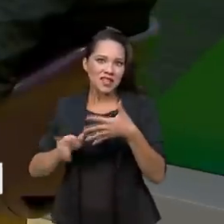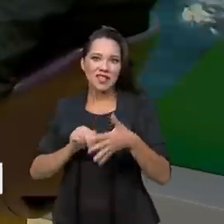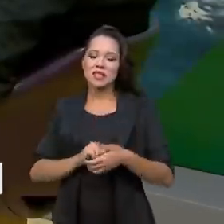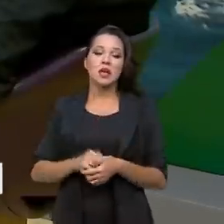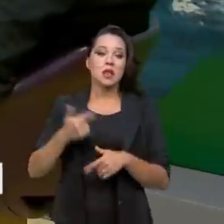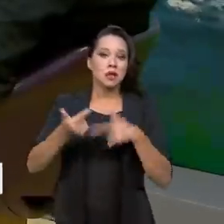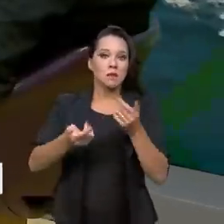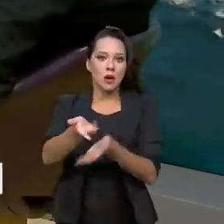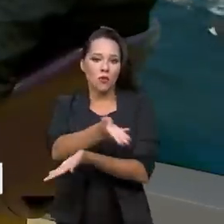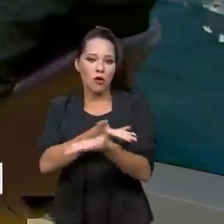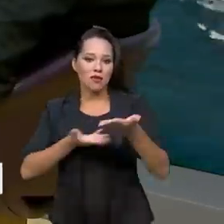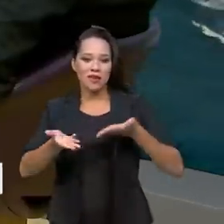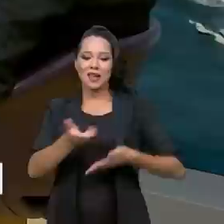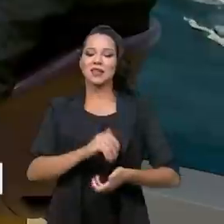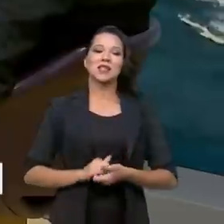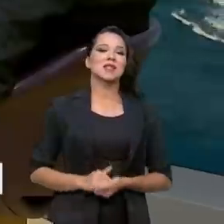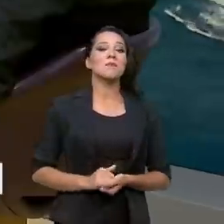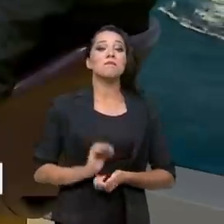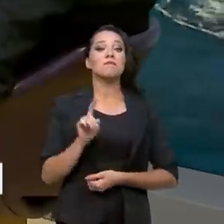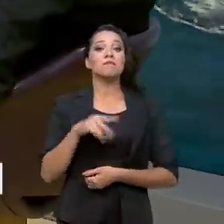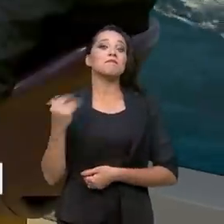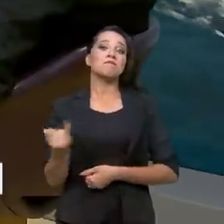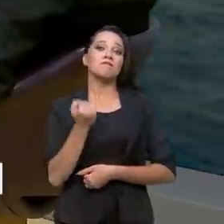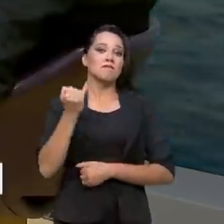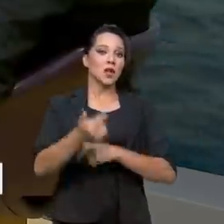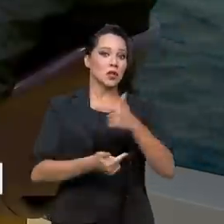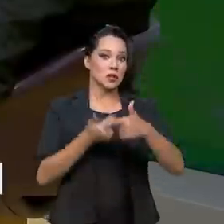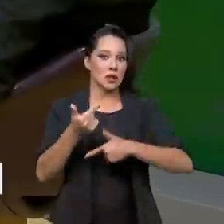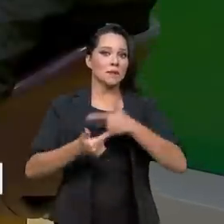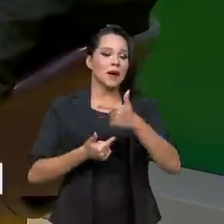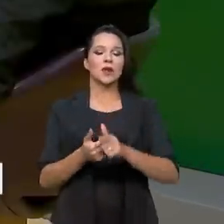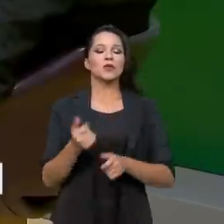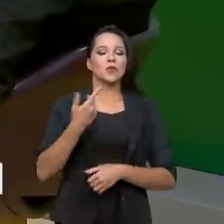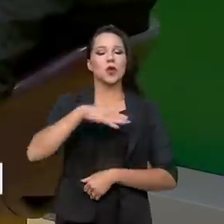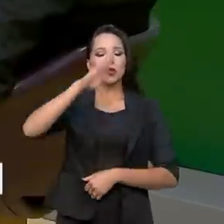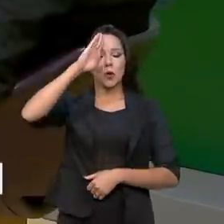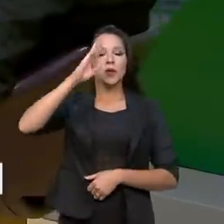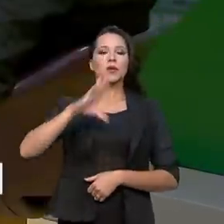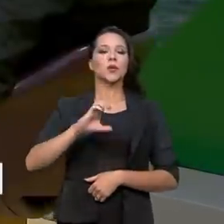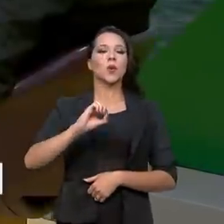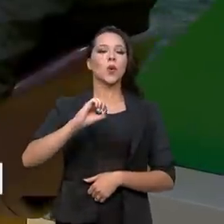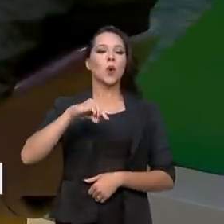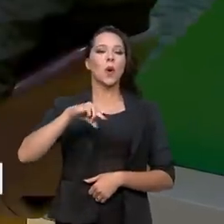esse é uma parte importante da atuação lá do nosso comando do COMPAAS.